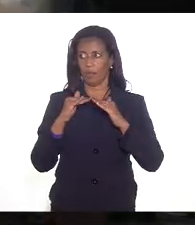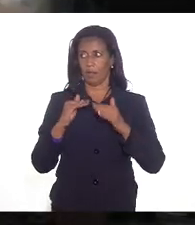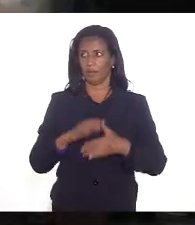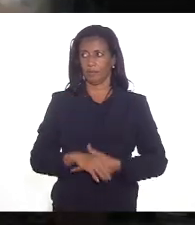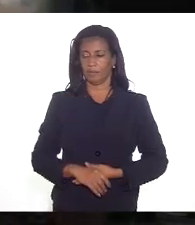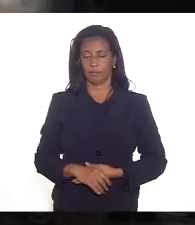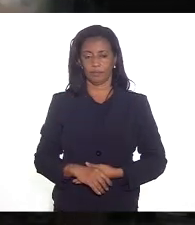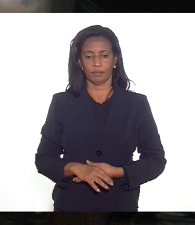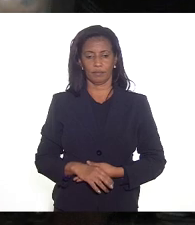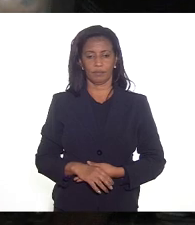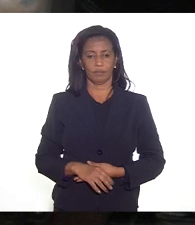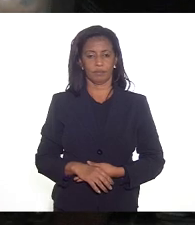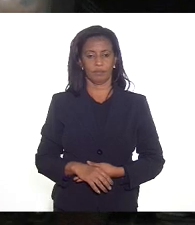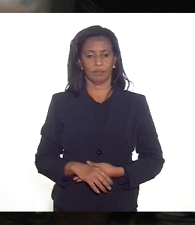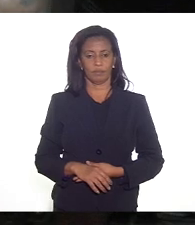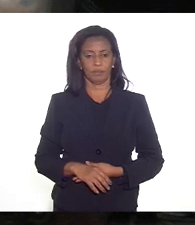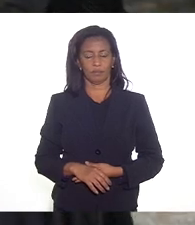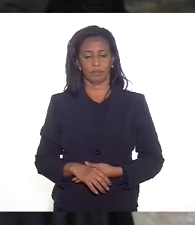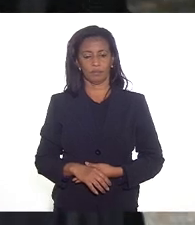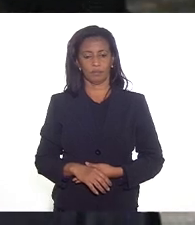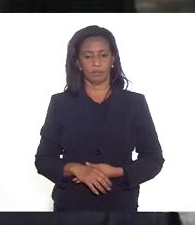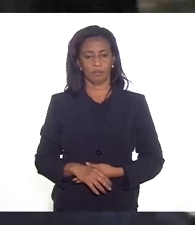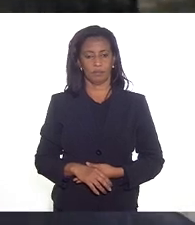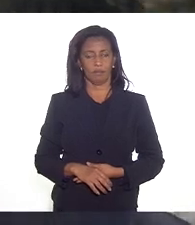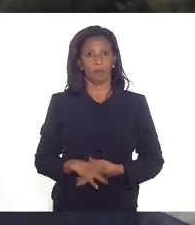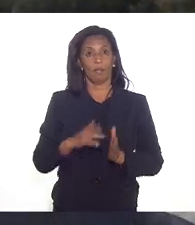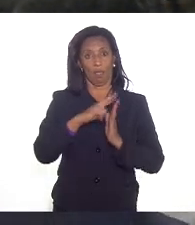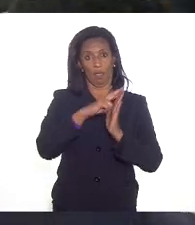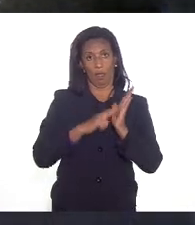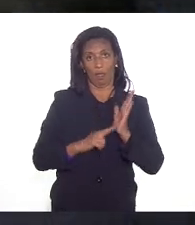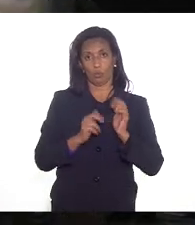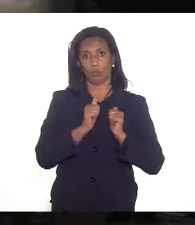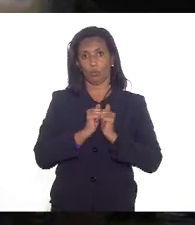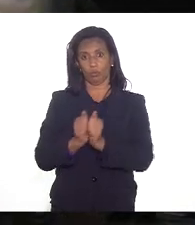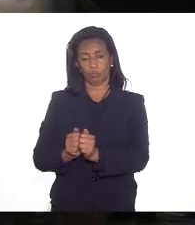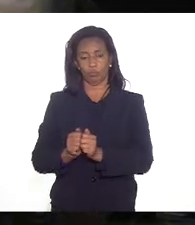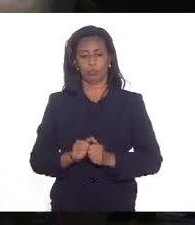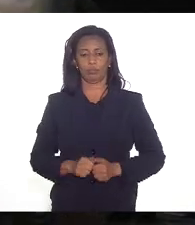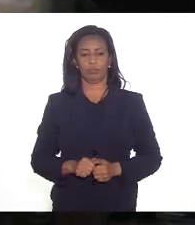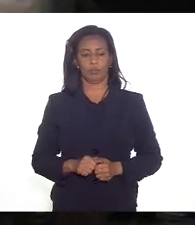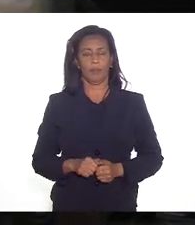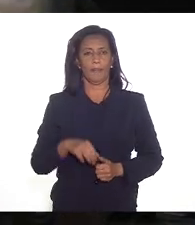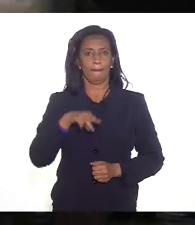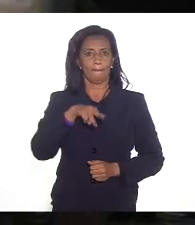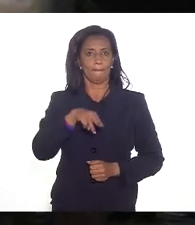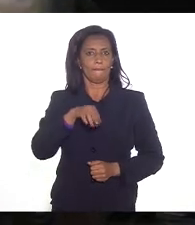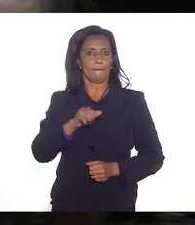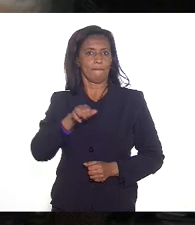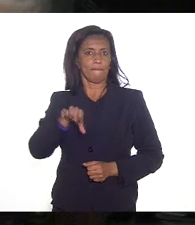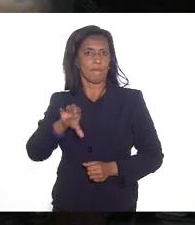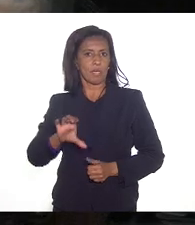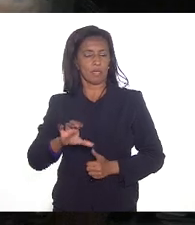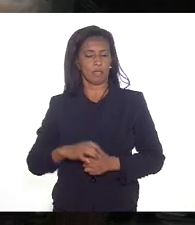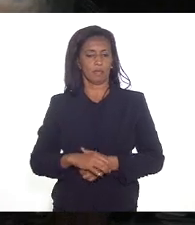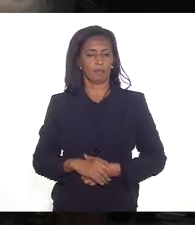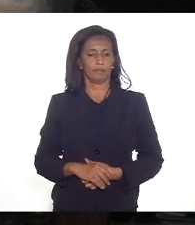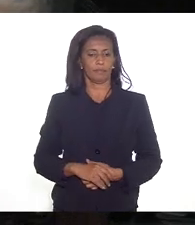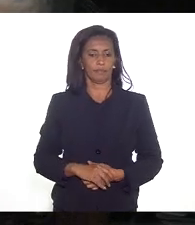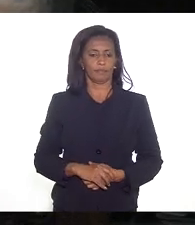acompanho o relator pode ver gente a comprei o relator presente deputado Carlos de mim é